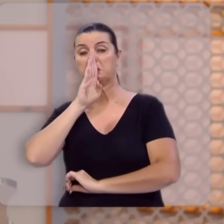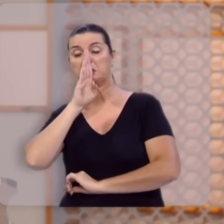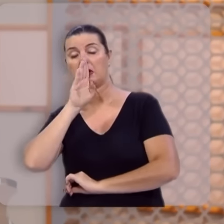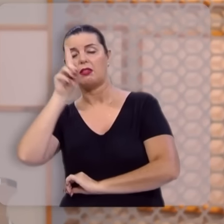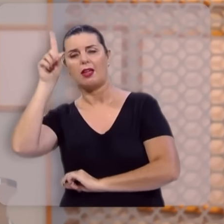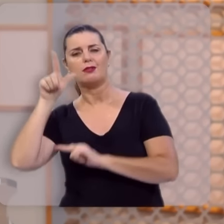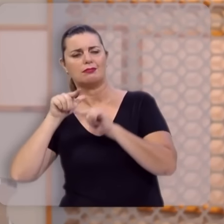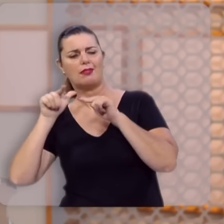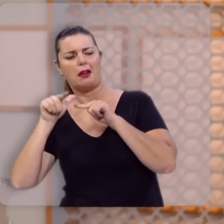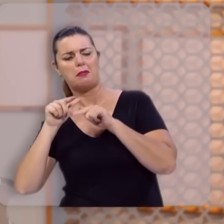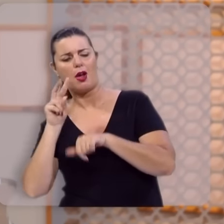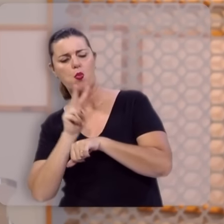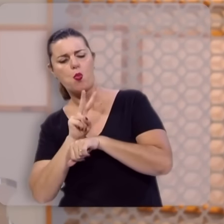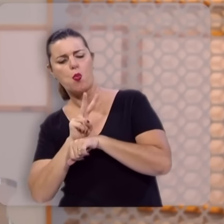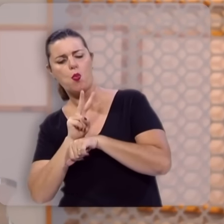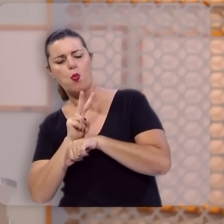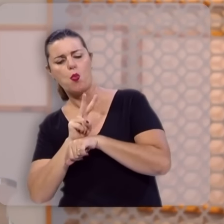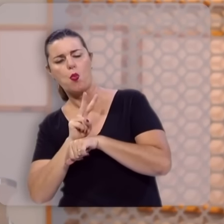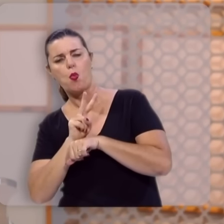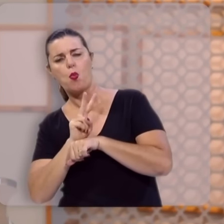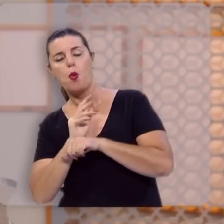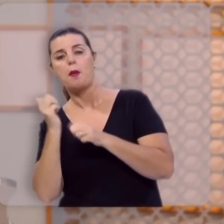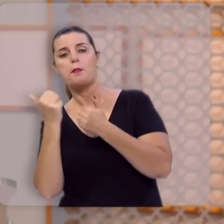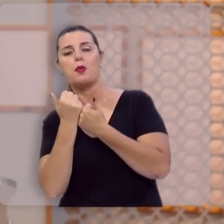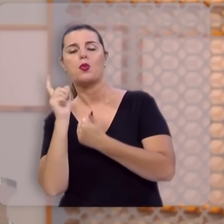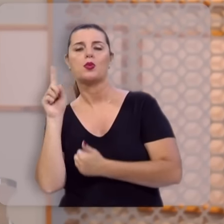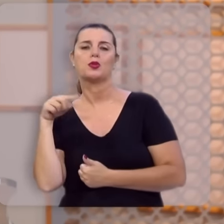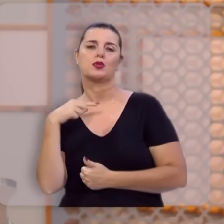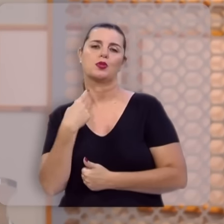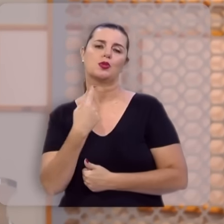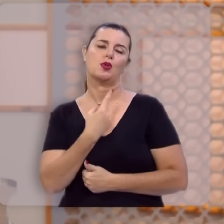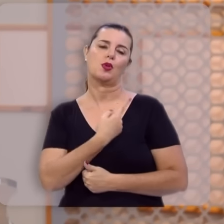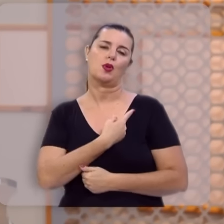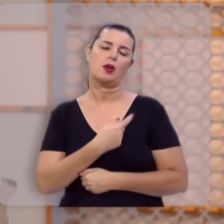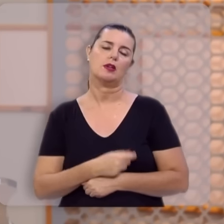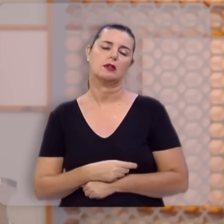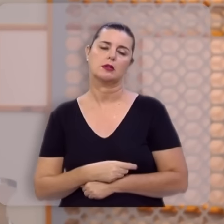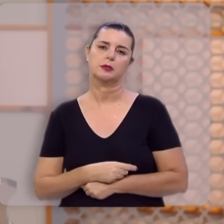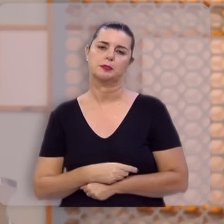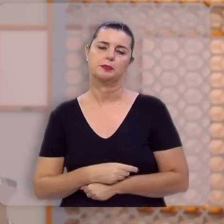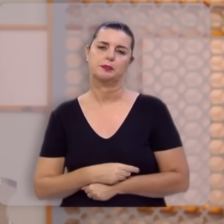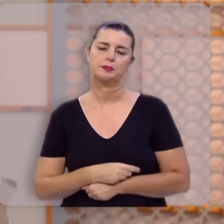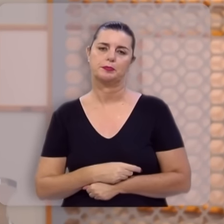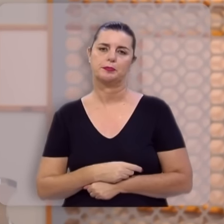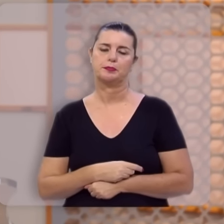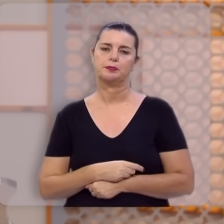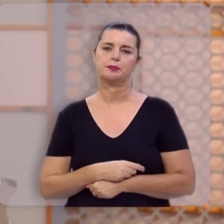está trabalhando, e trabalhando por nós e não contra nós.